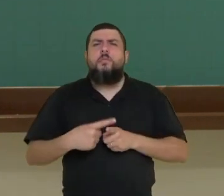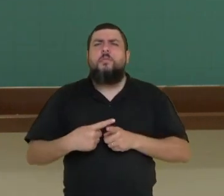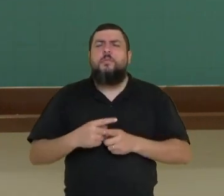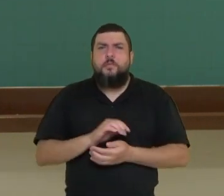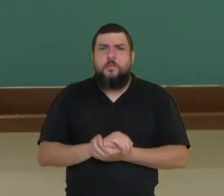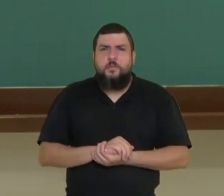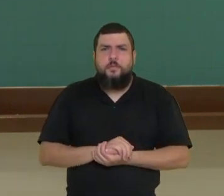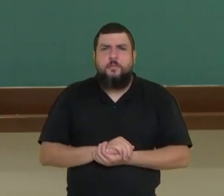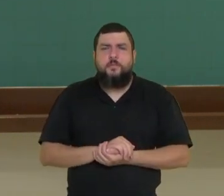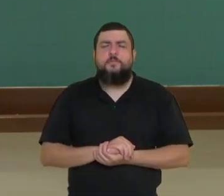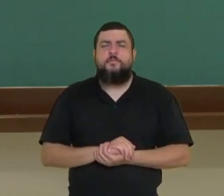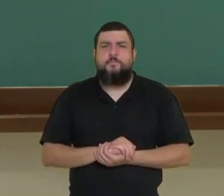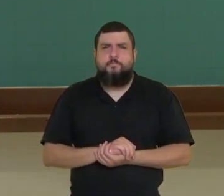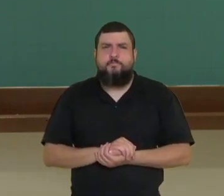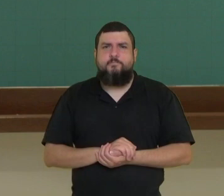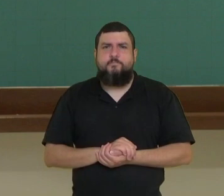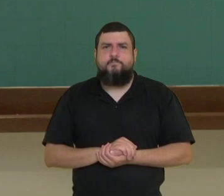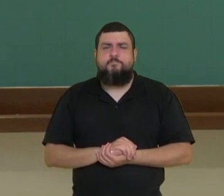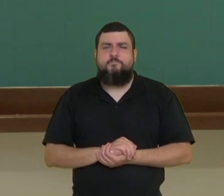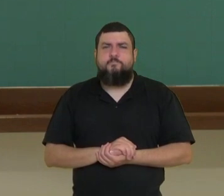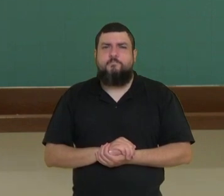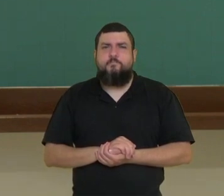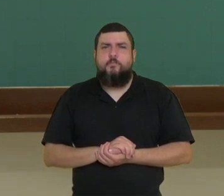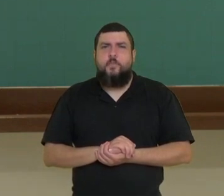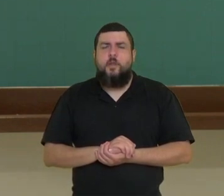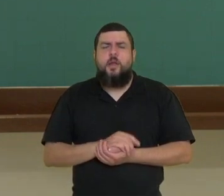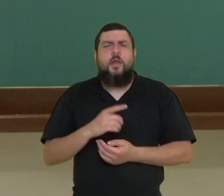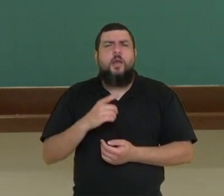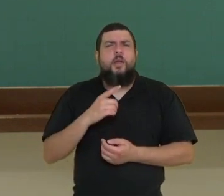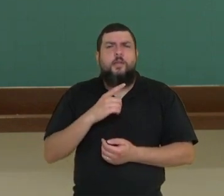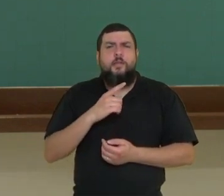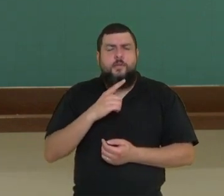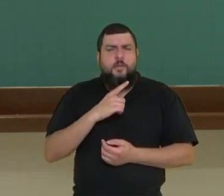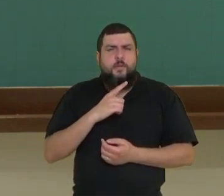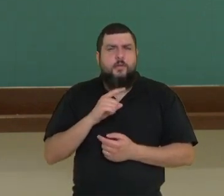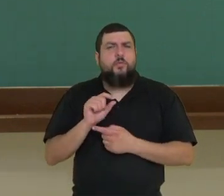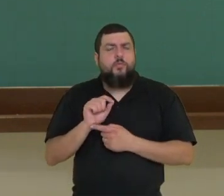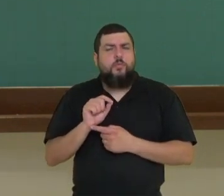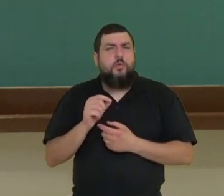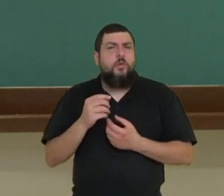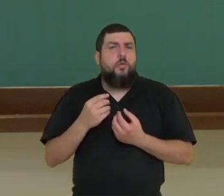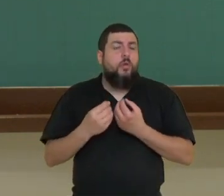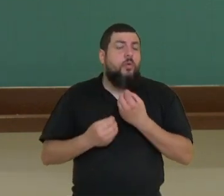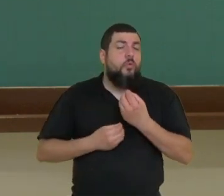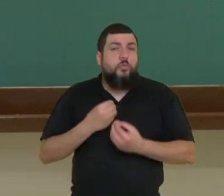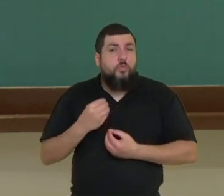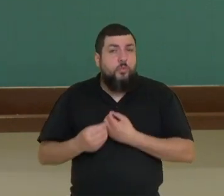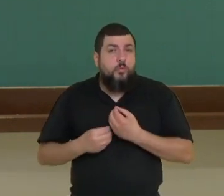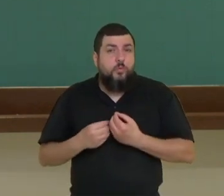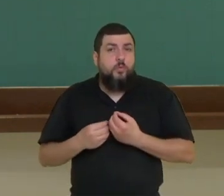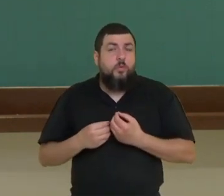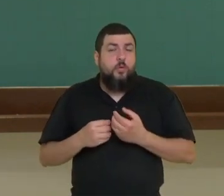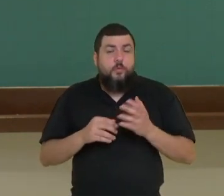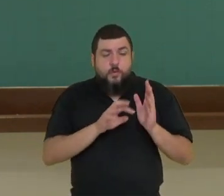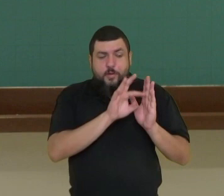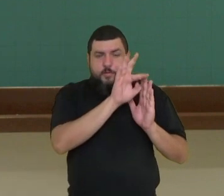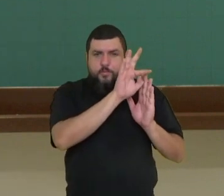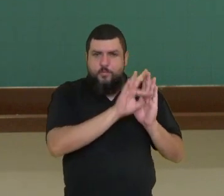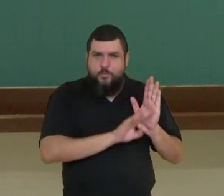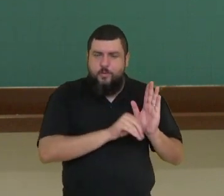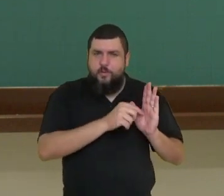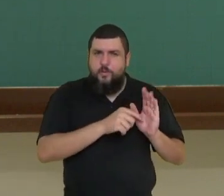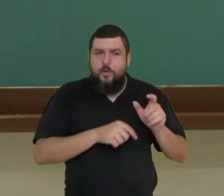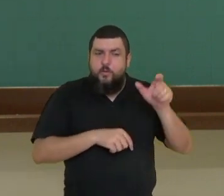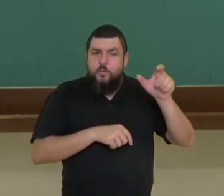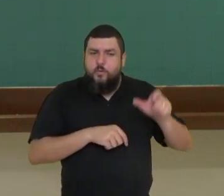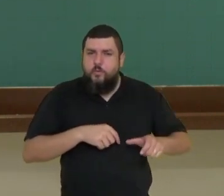A resposta, mais comum tem a ver com a relação ao modo como o jogador de futebol se comunica. Mas por